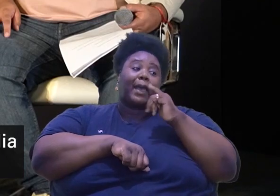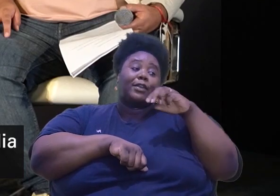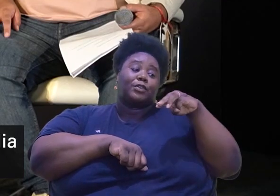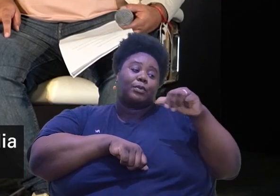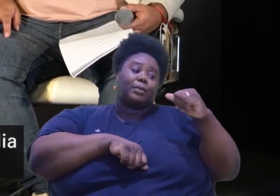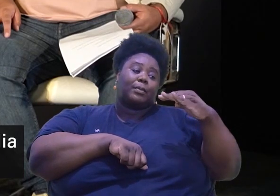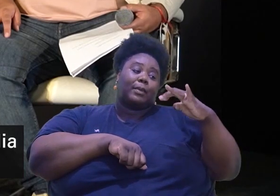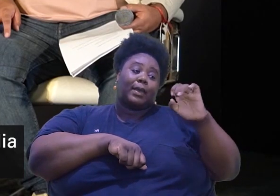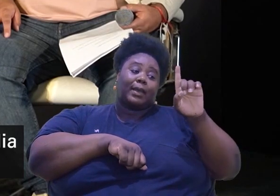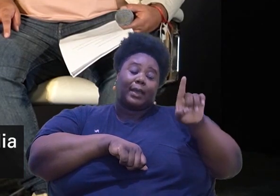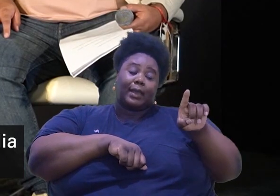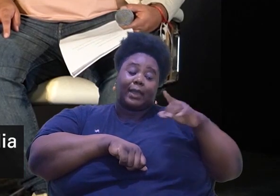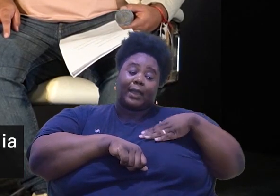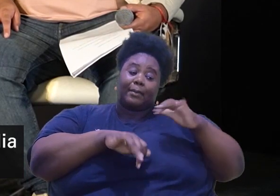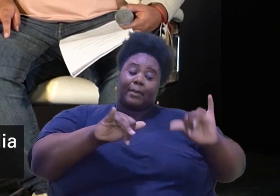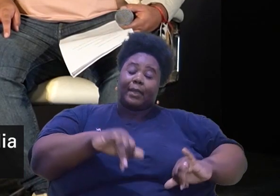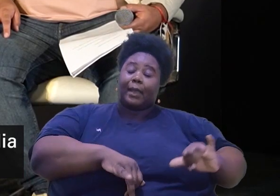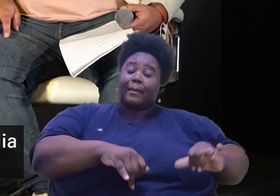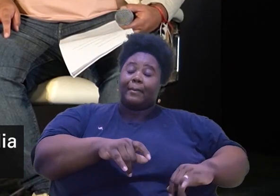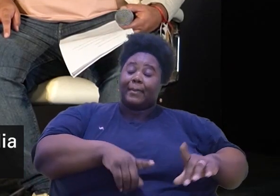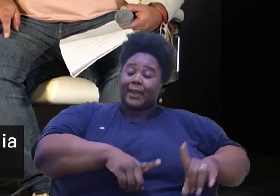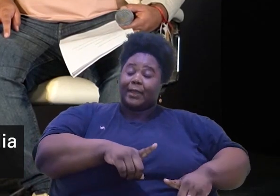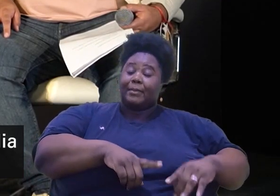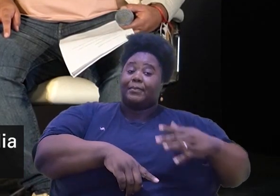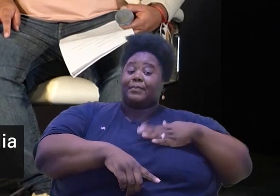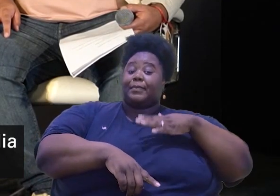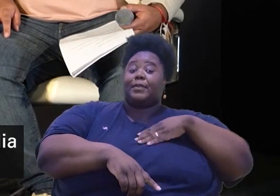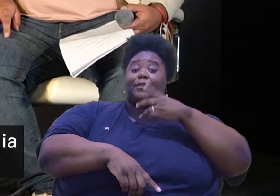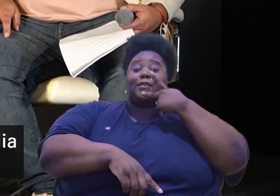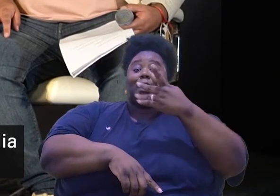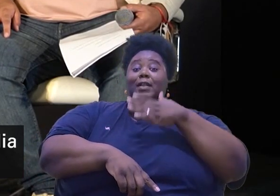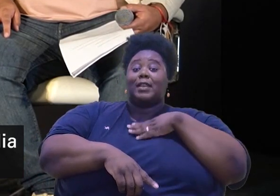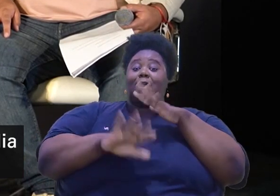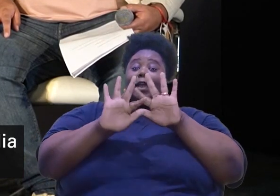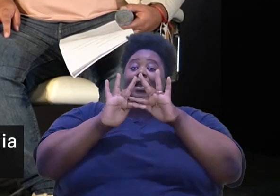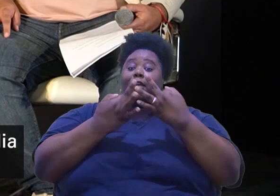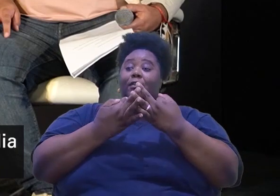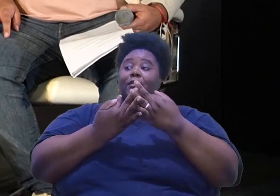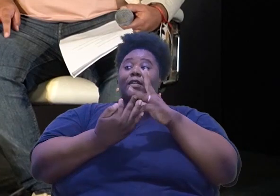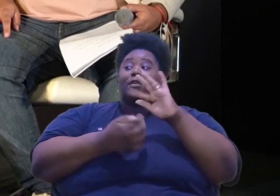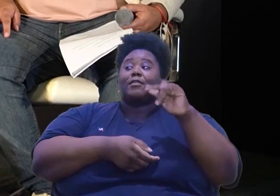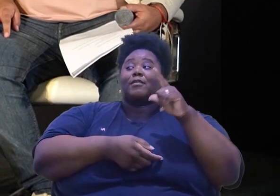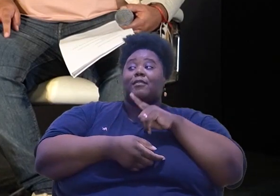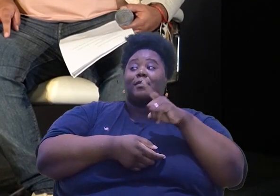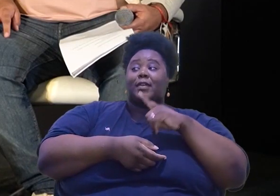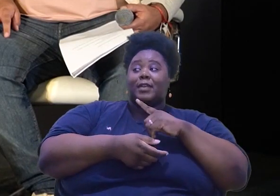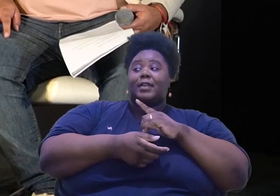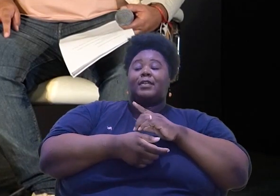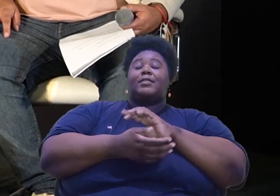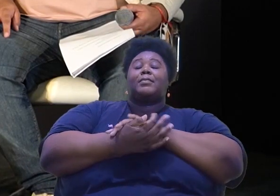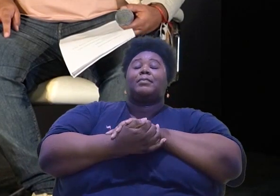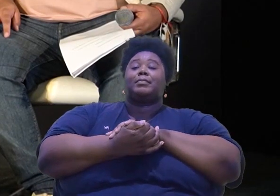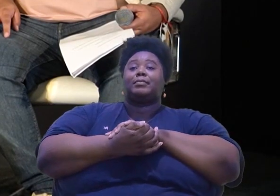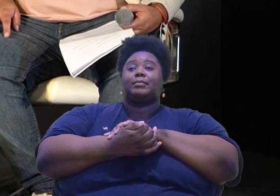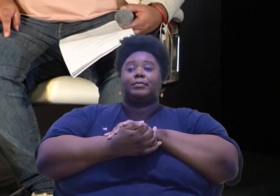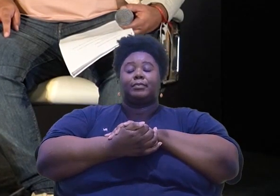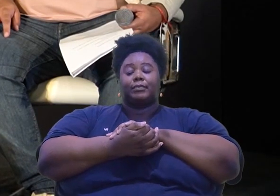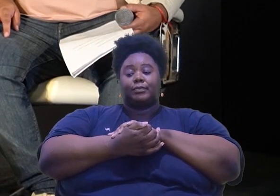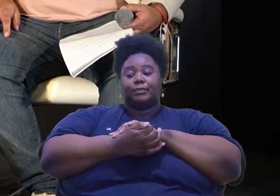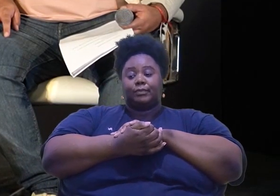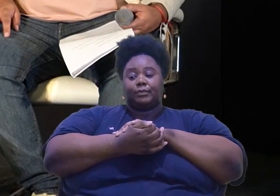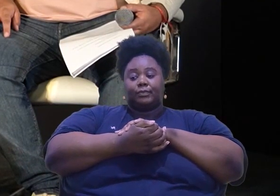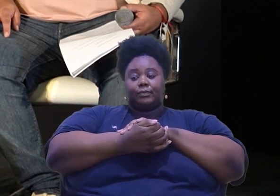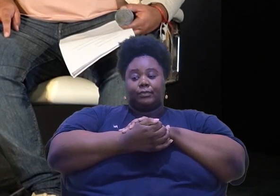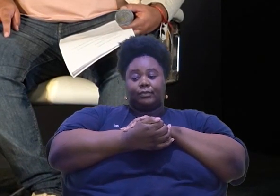avô, ele sempre dizia que na família ele ainda ia ter um homem que deve ter nascido no